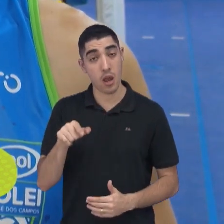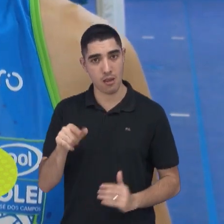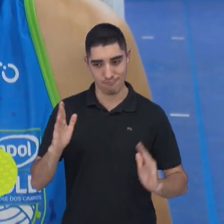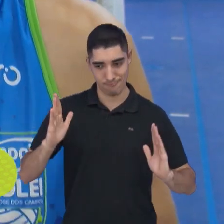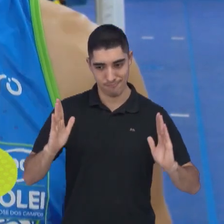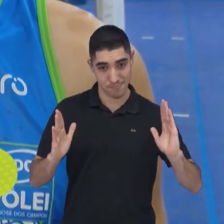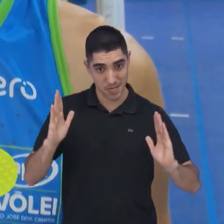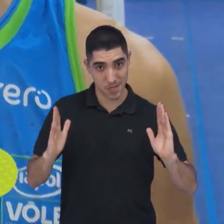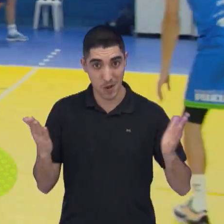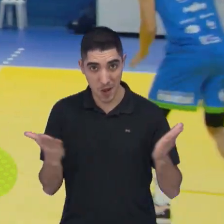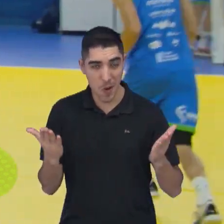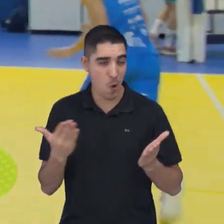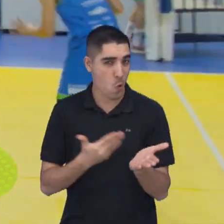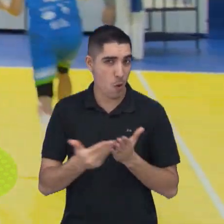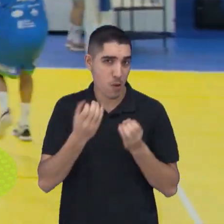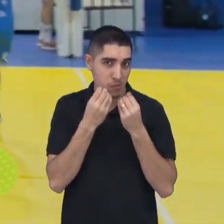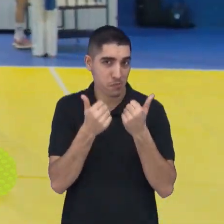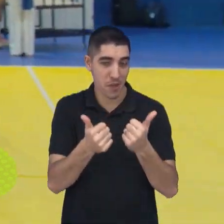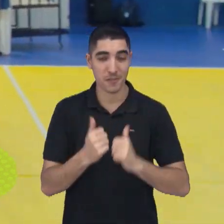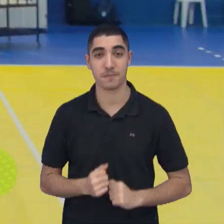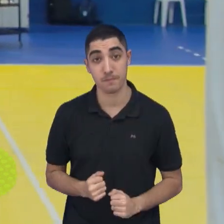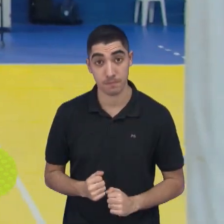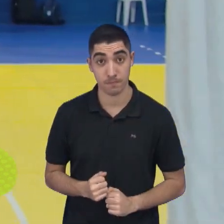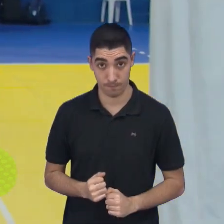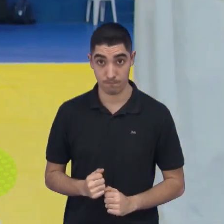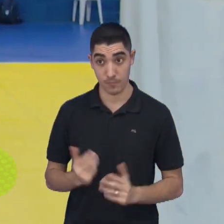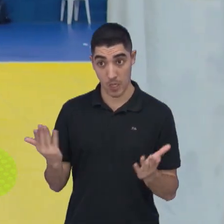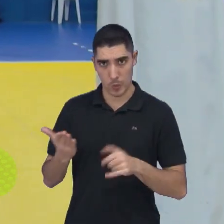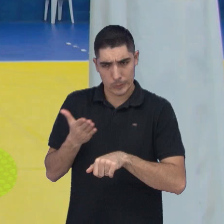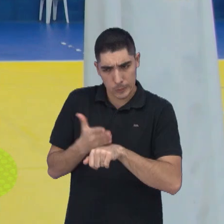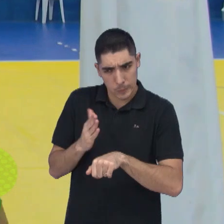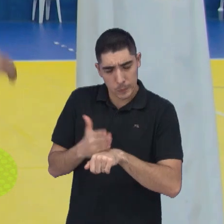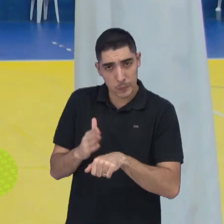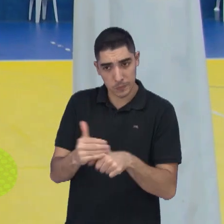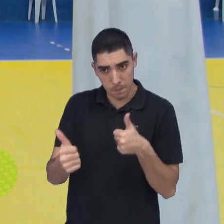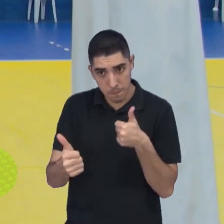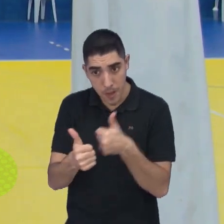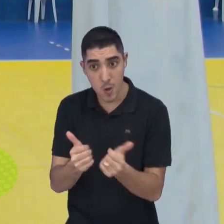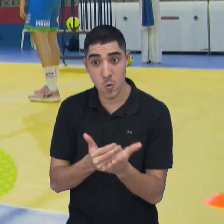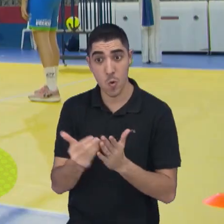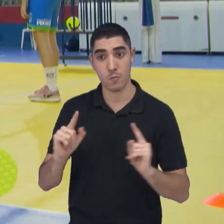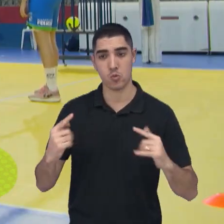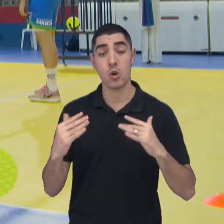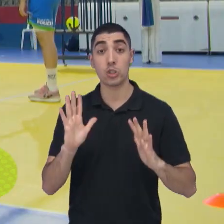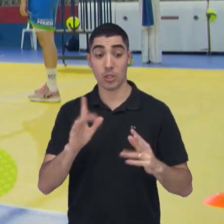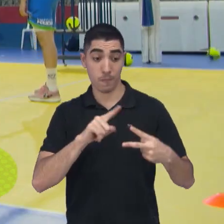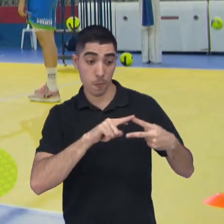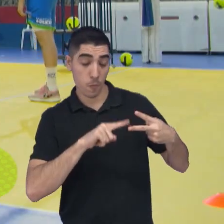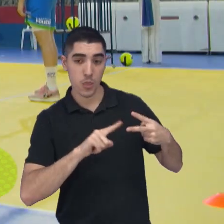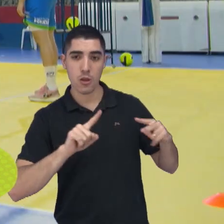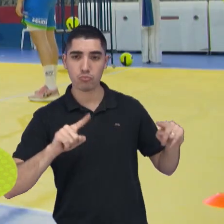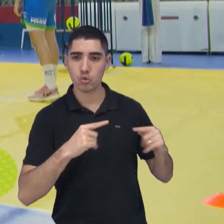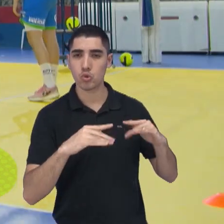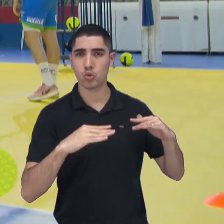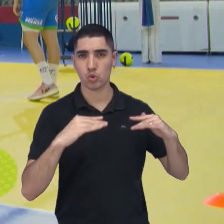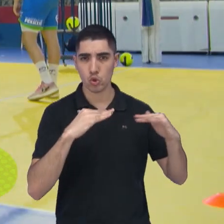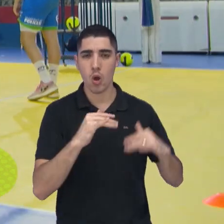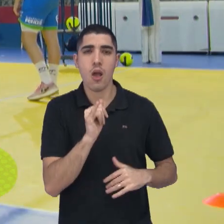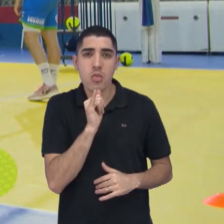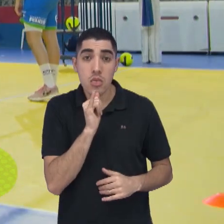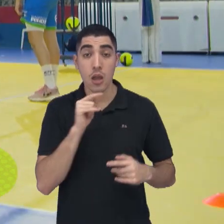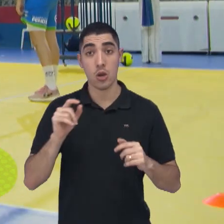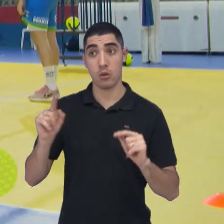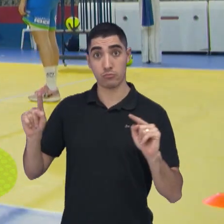tudo muito bem. Em fase final de preparação, o time realizou 2 jogos-treinos contra o Suzano e